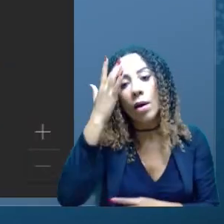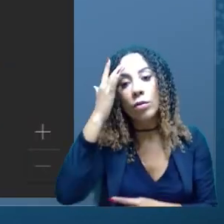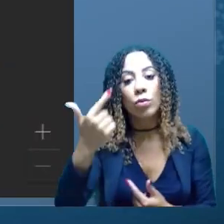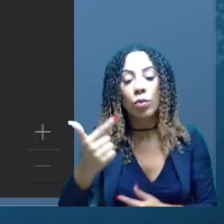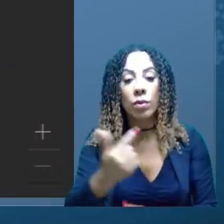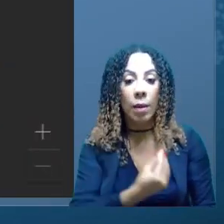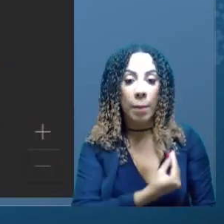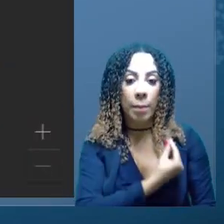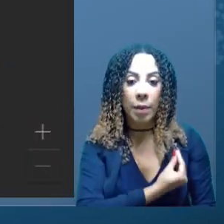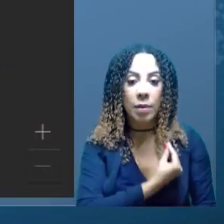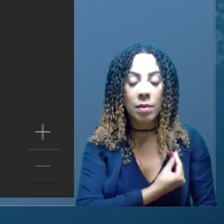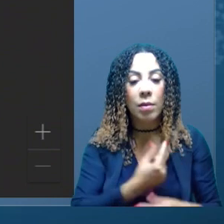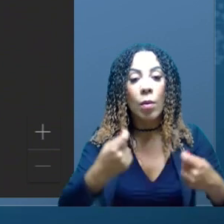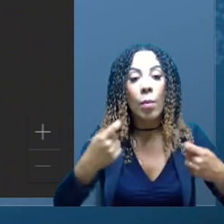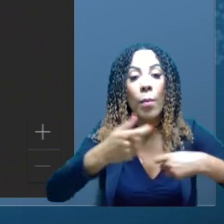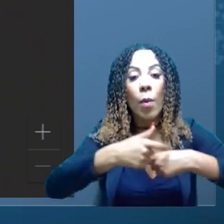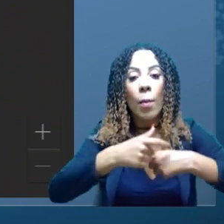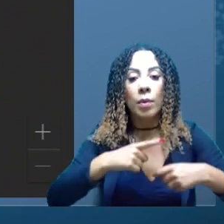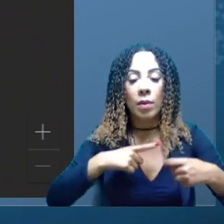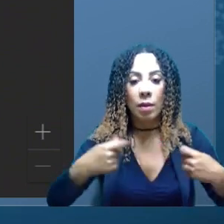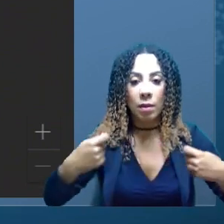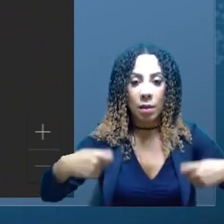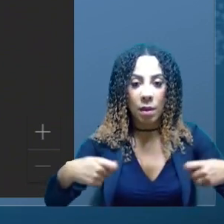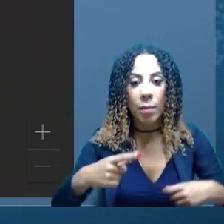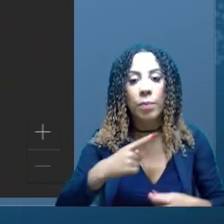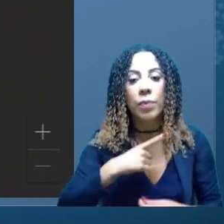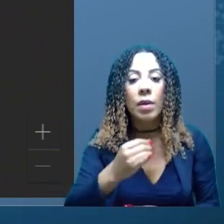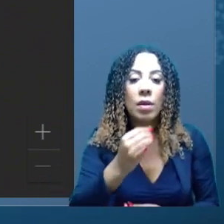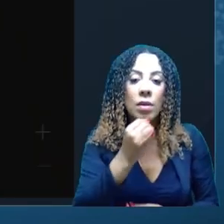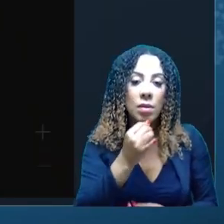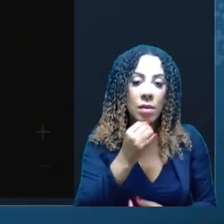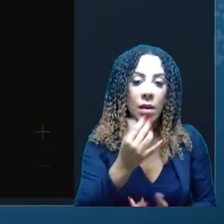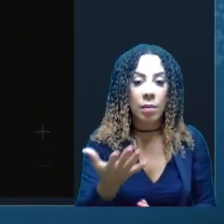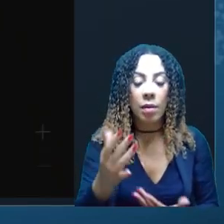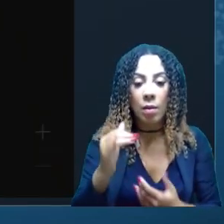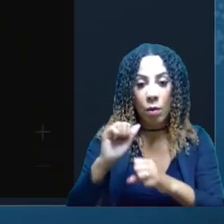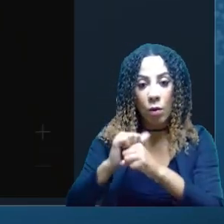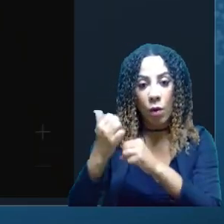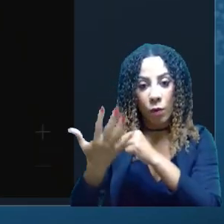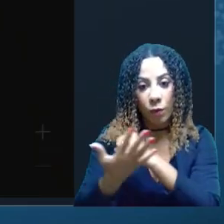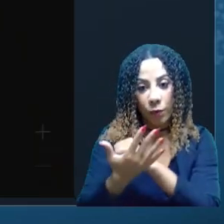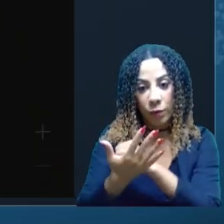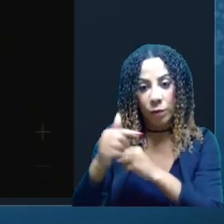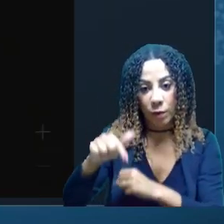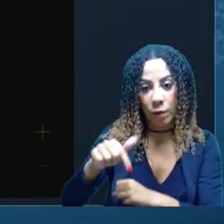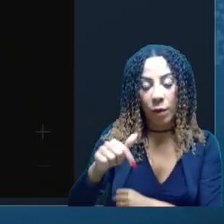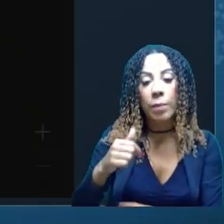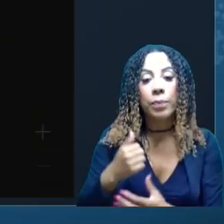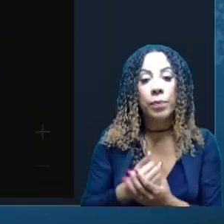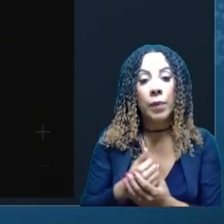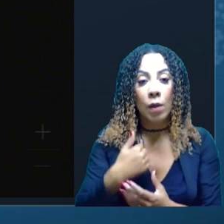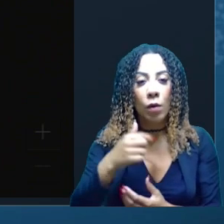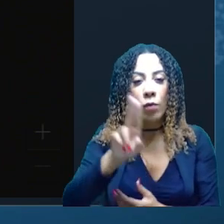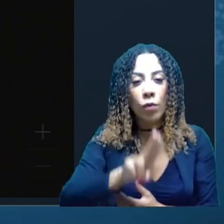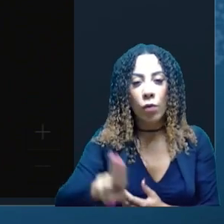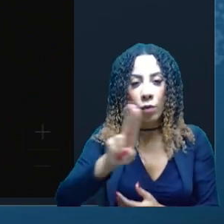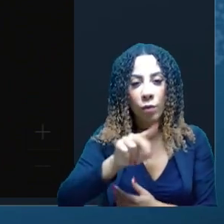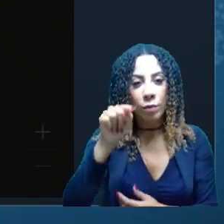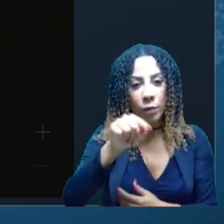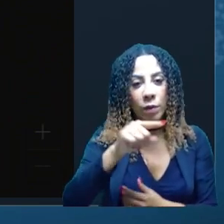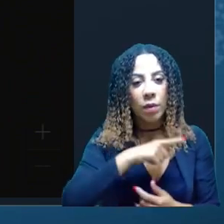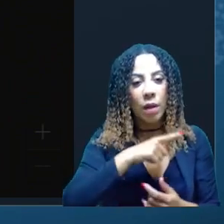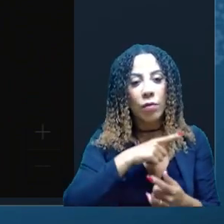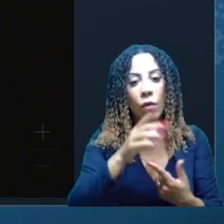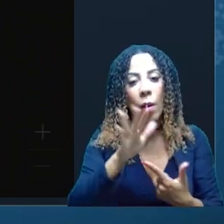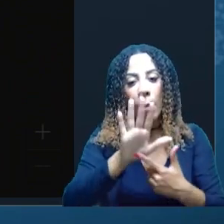são necessárias. Um dos exemplos aqui, é claro, é o Covid-19. Então, eu vou usar aqui o meu pager aqui,